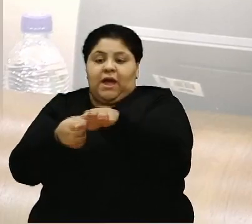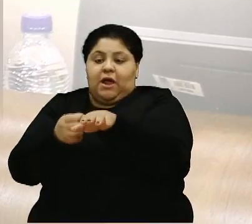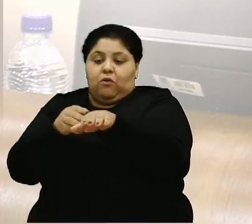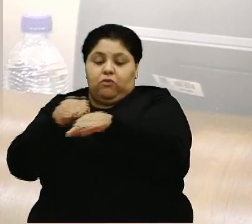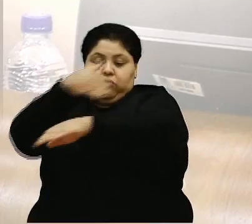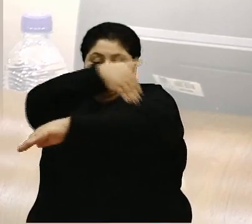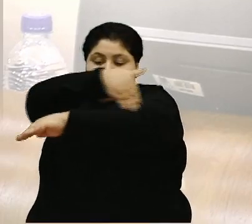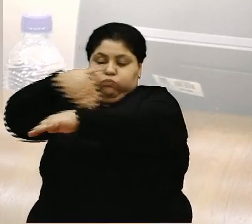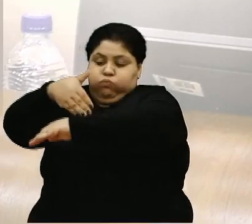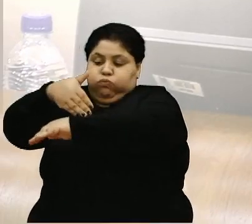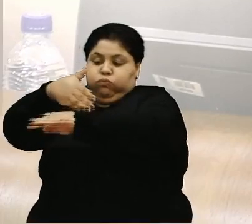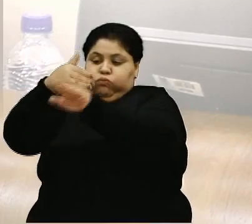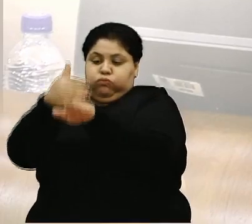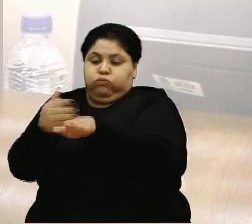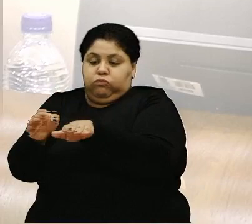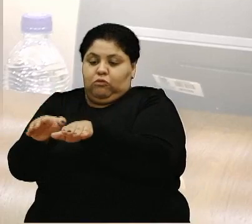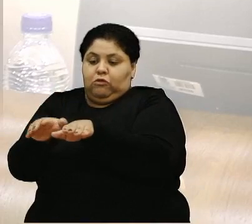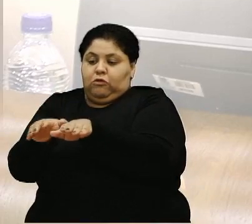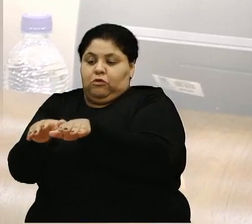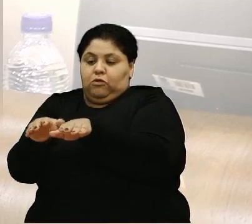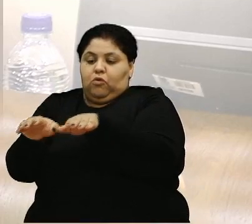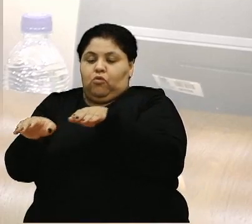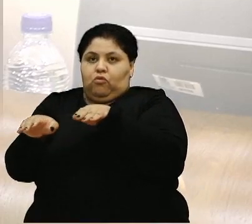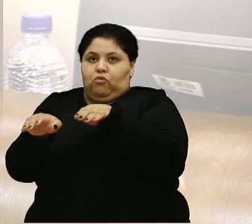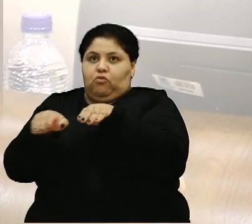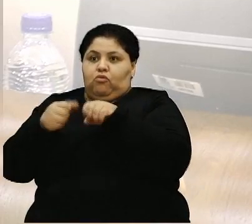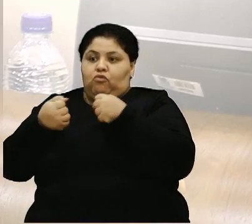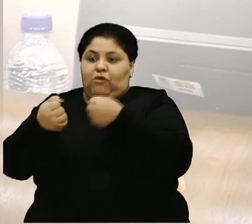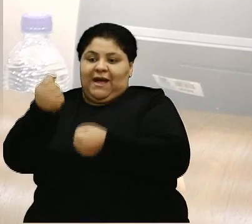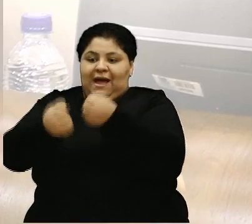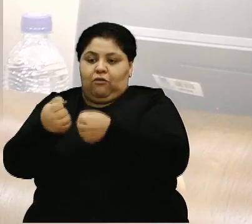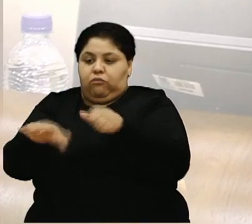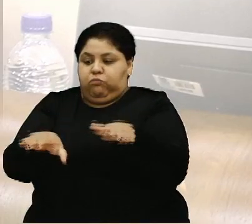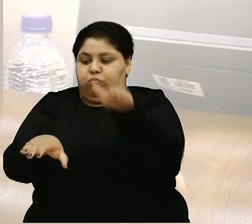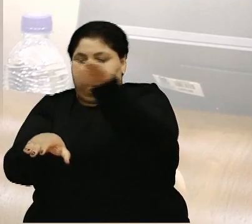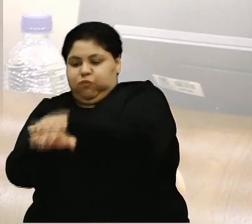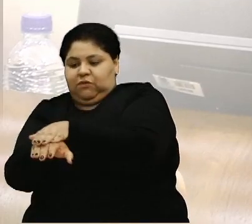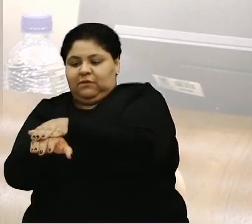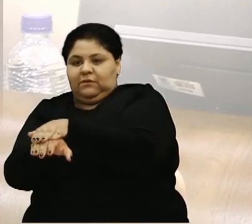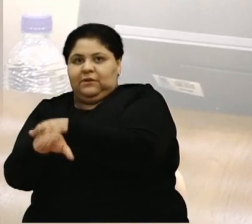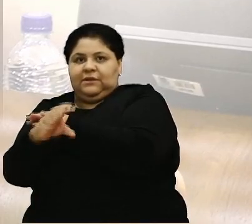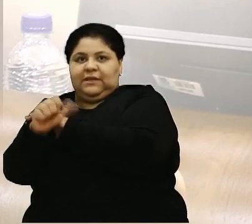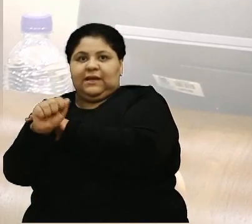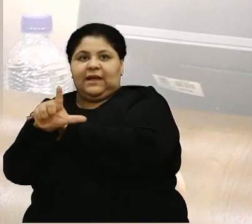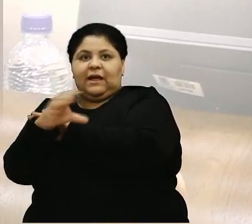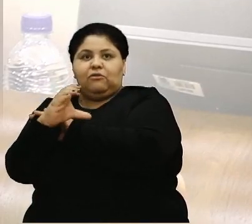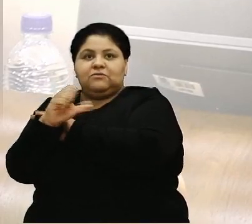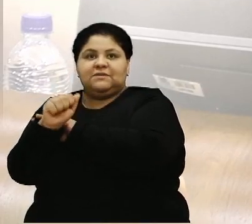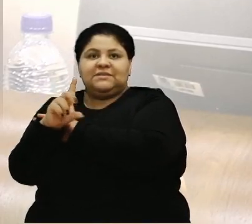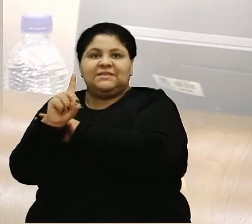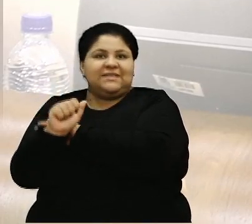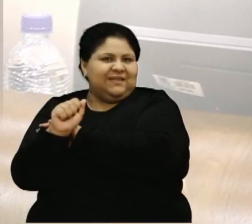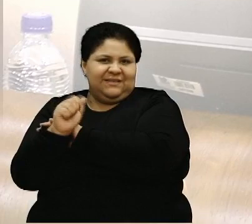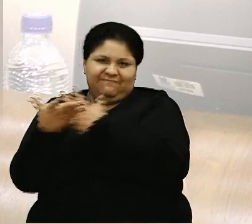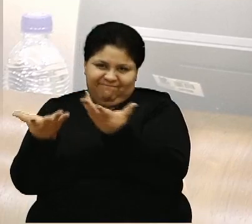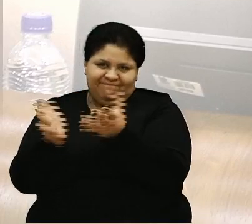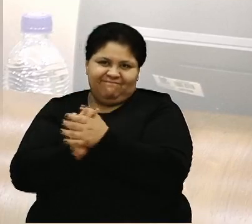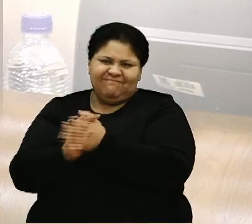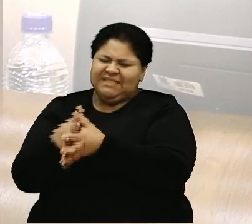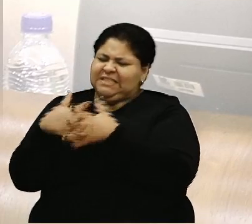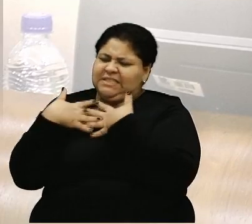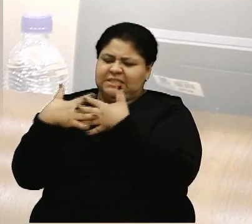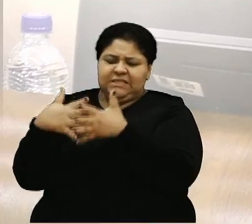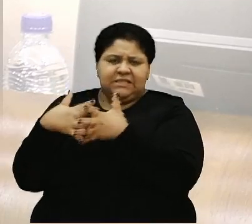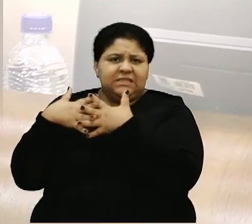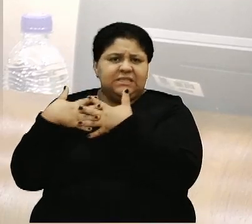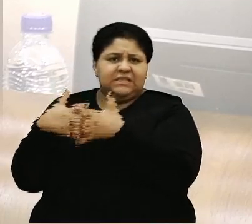assistindo, e a grade estava cheia de gente assistindo ontem, né? Tá uma bagunça muito, muito